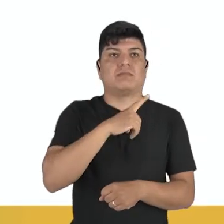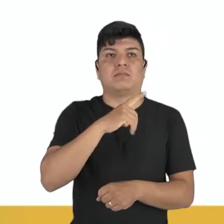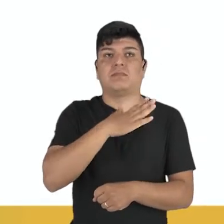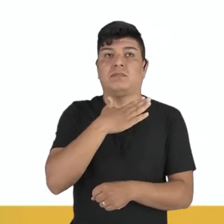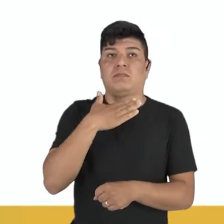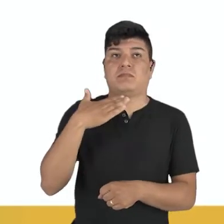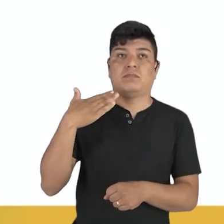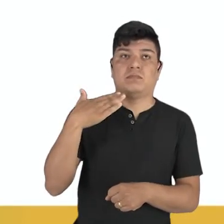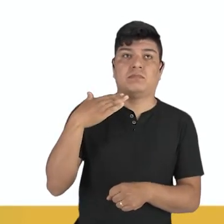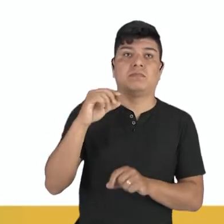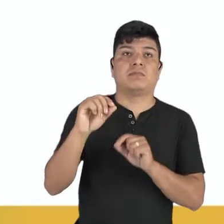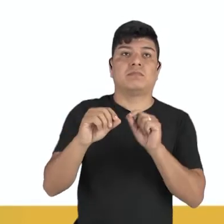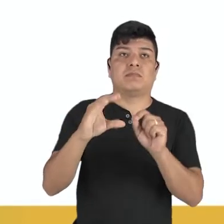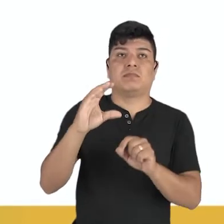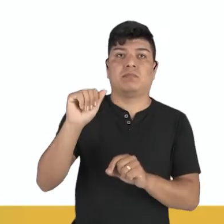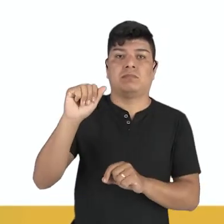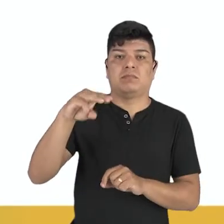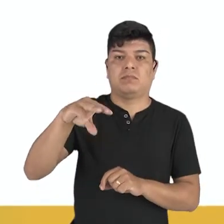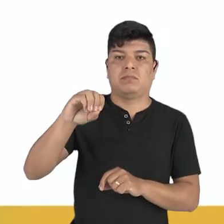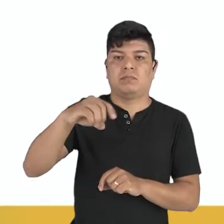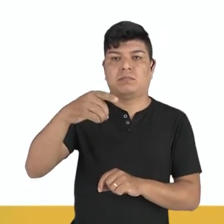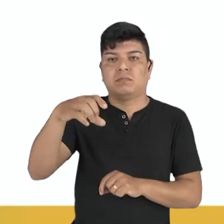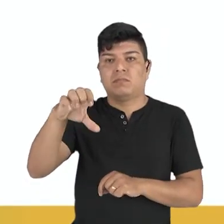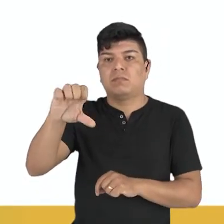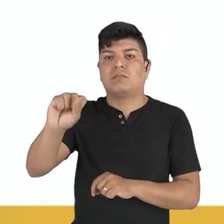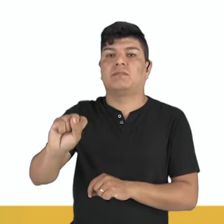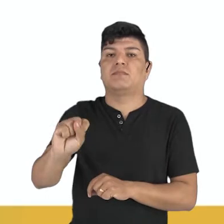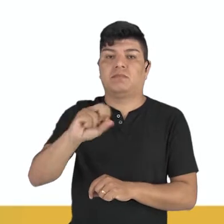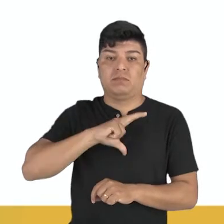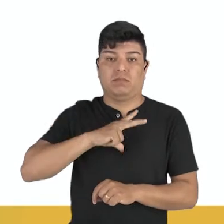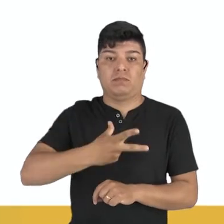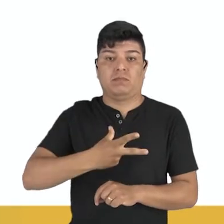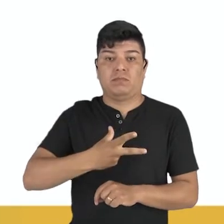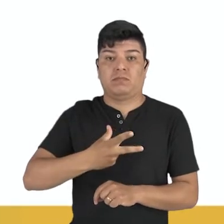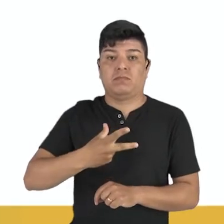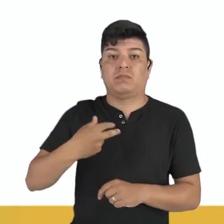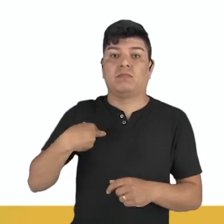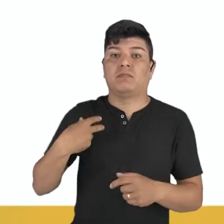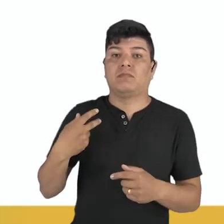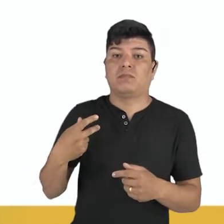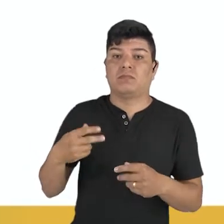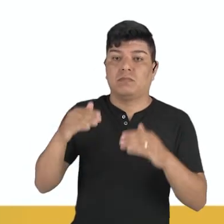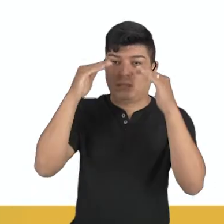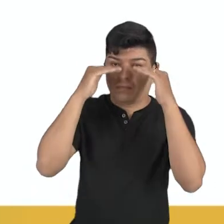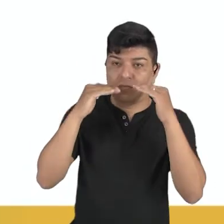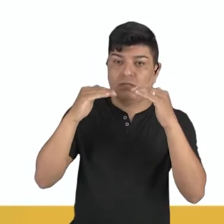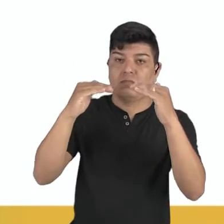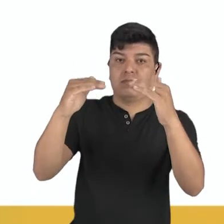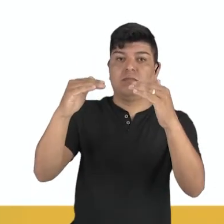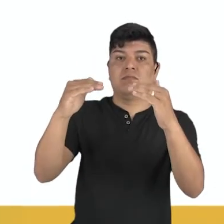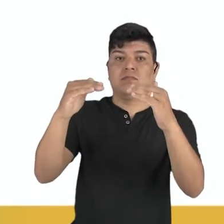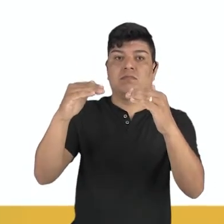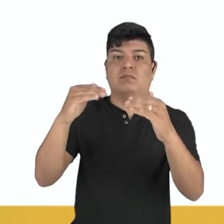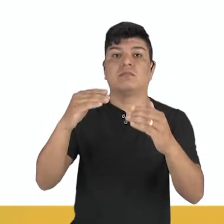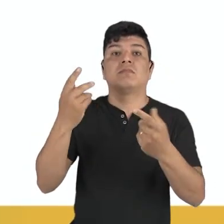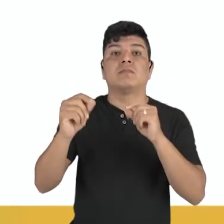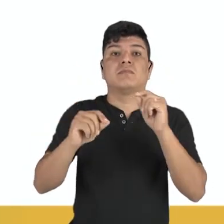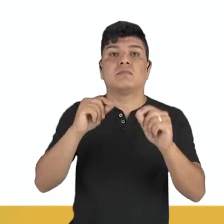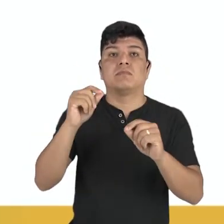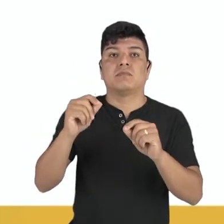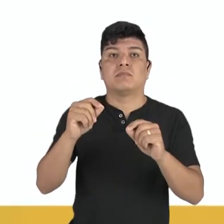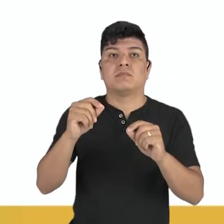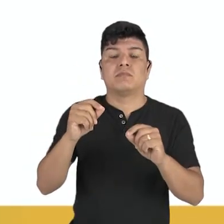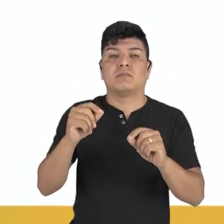a morte de Camões Portugal Portugal sob o domínio dos espanhóis aí nós vamos ter que textos